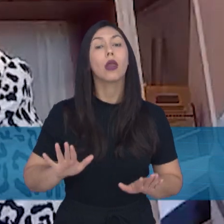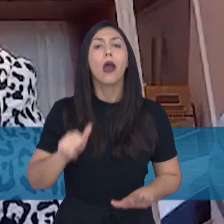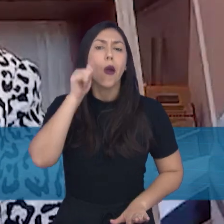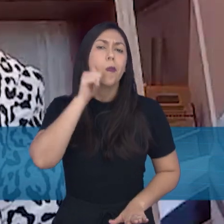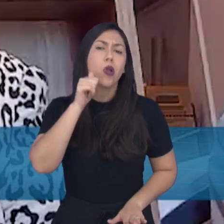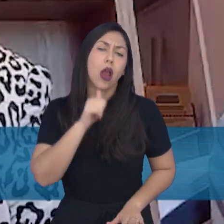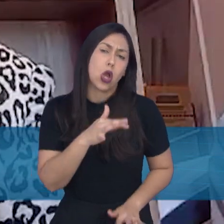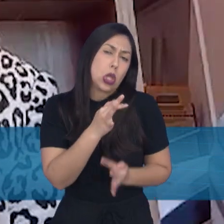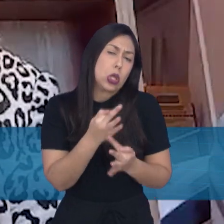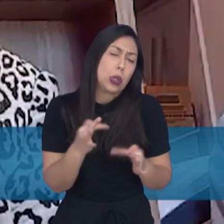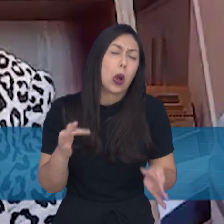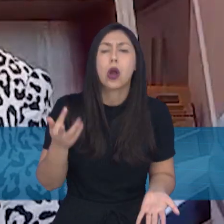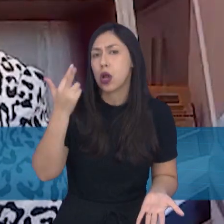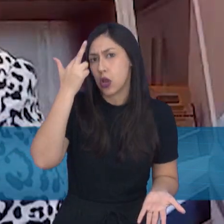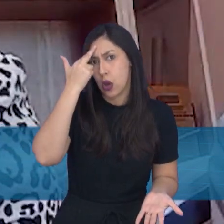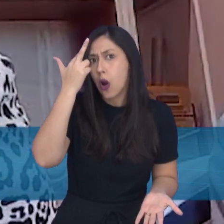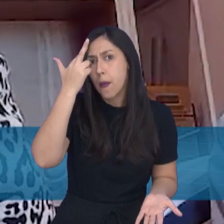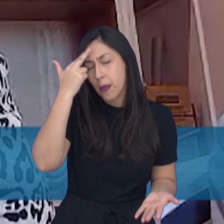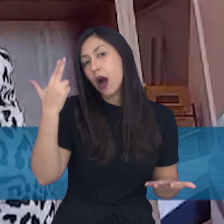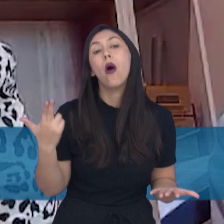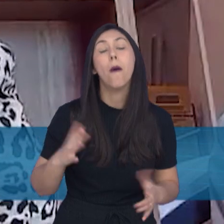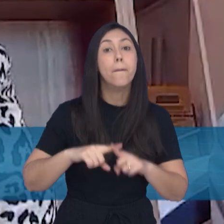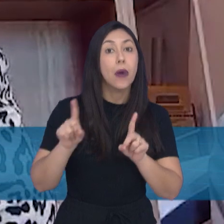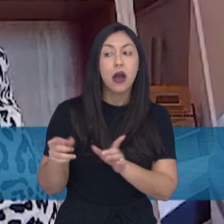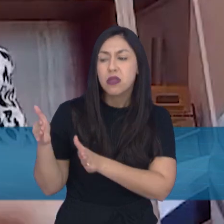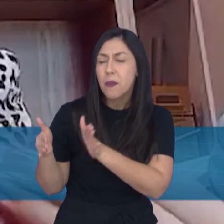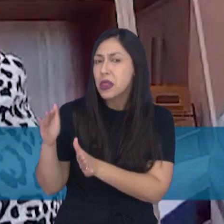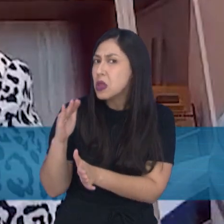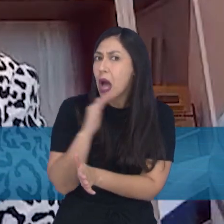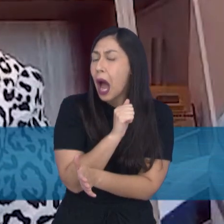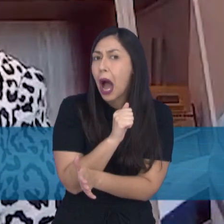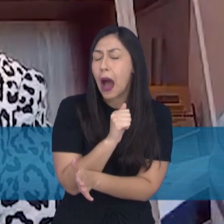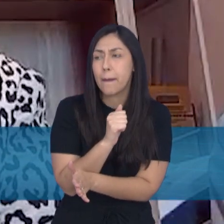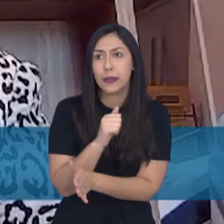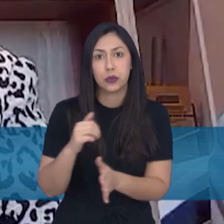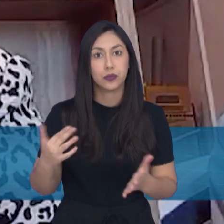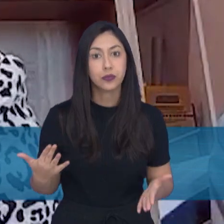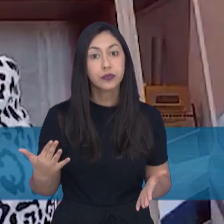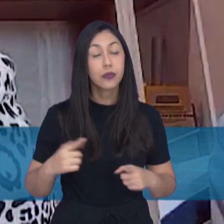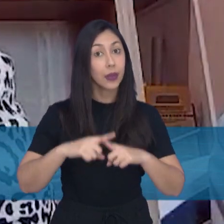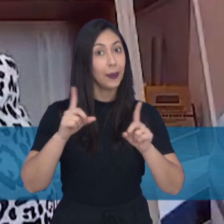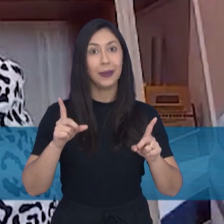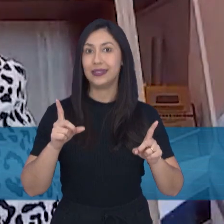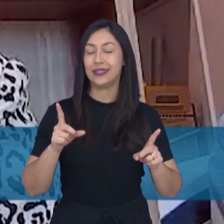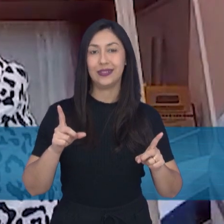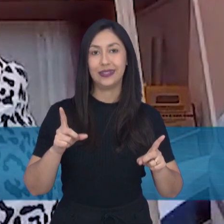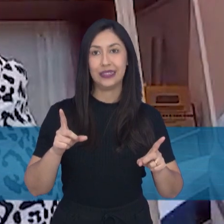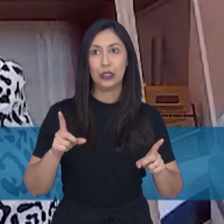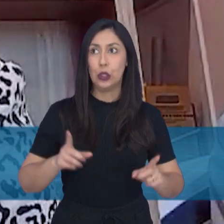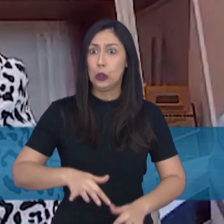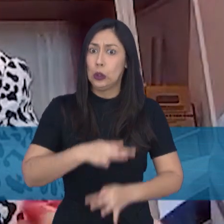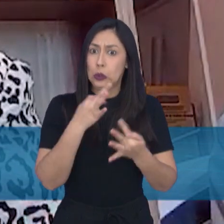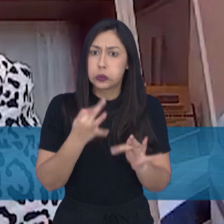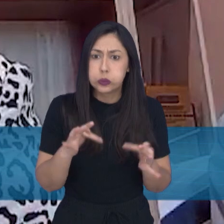tenham cólicas leves a moderadas que durem poucos dias, um pouquinho antes, no início da menstruação, mas não é esperado que as mulheres